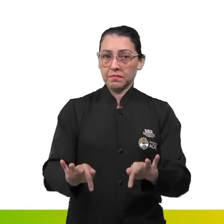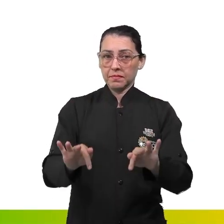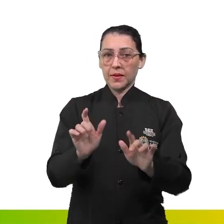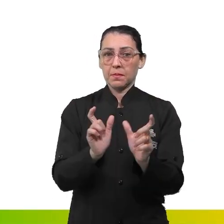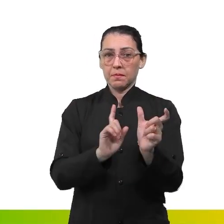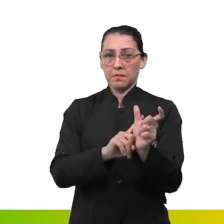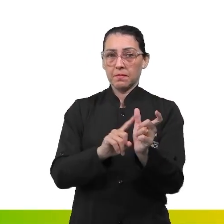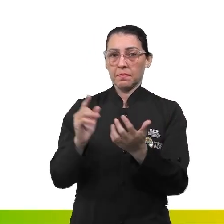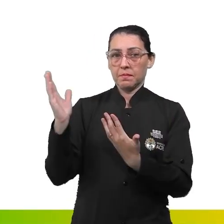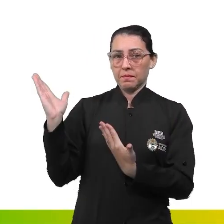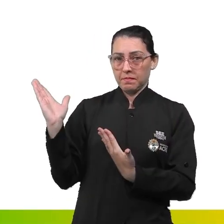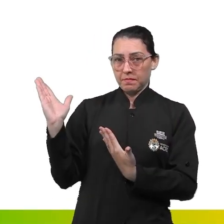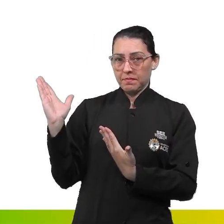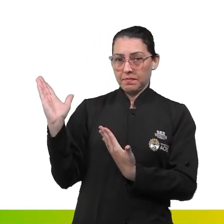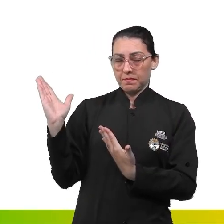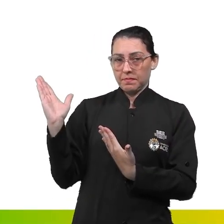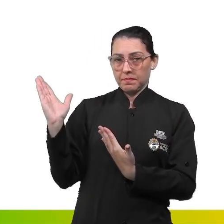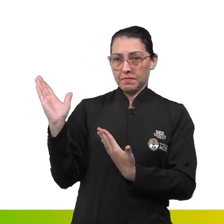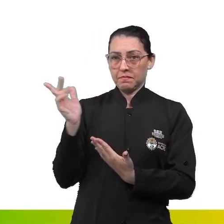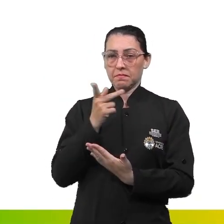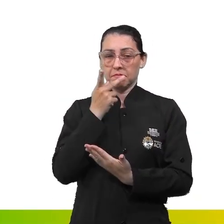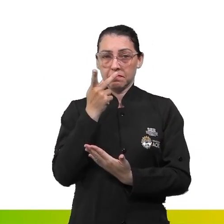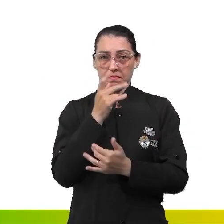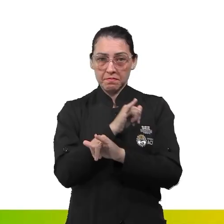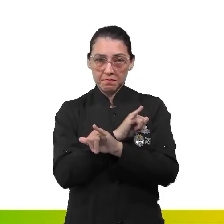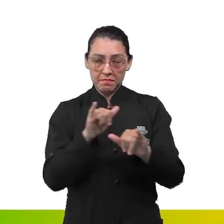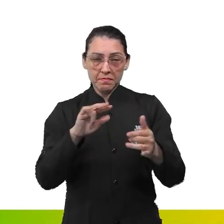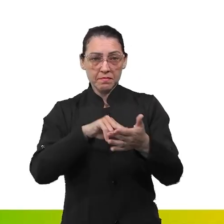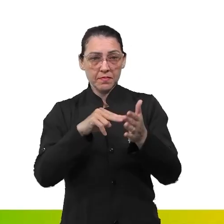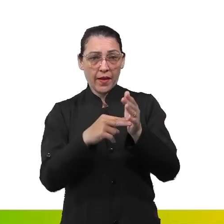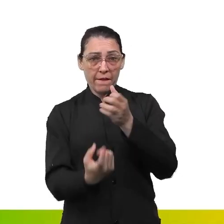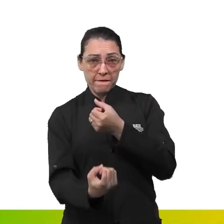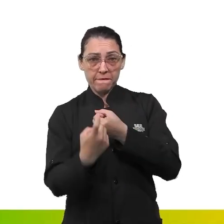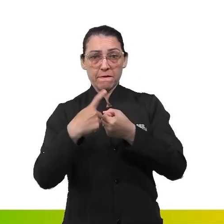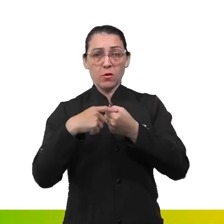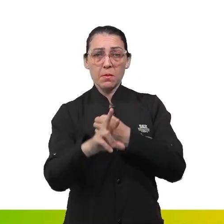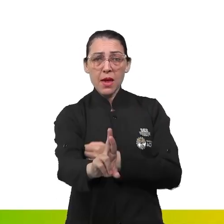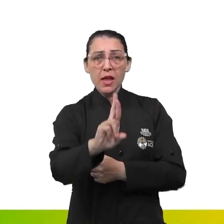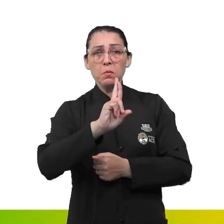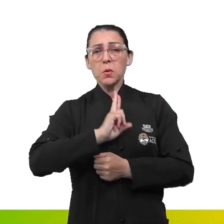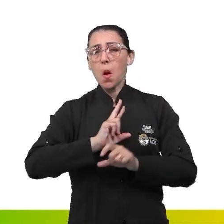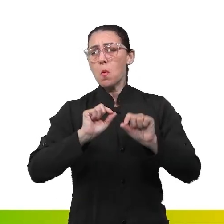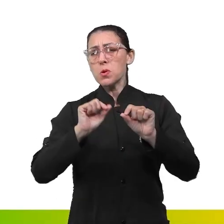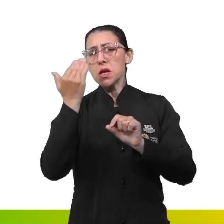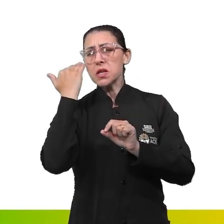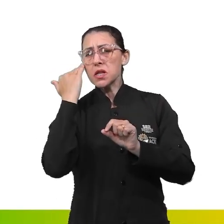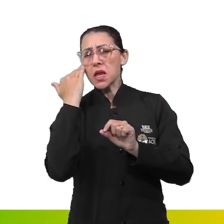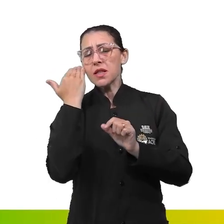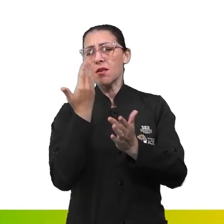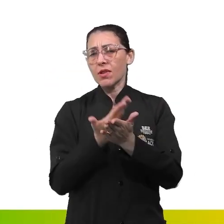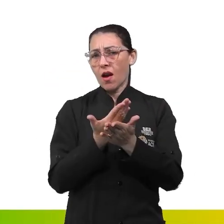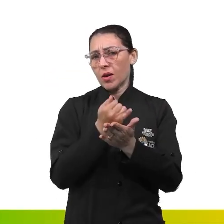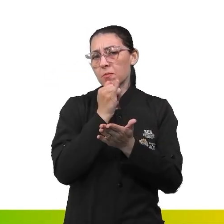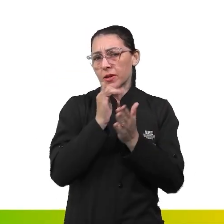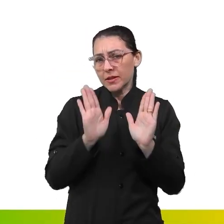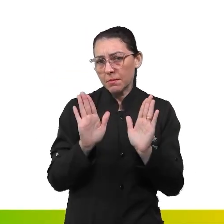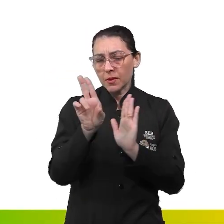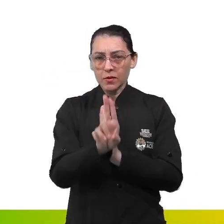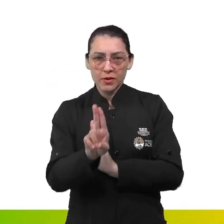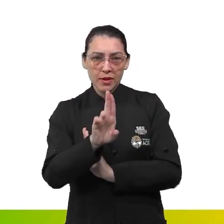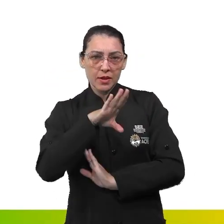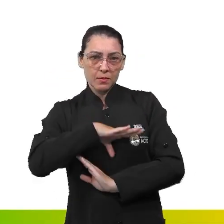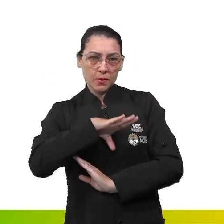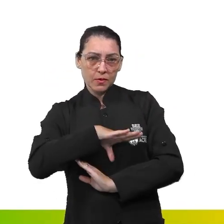a palavra feedback, como eu falei para vocês, que significa retorno em língua portuguesa, que também é muito